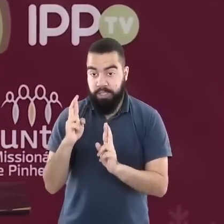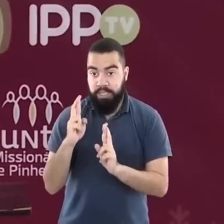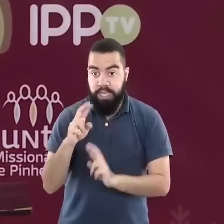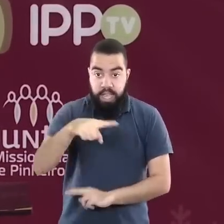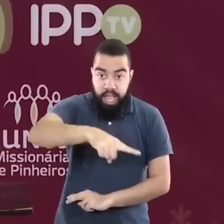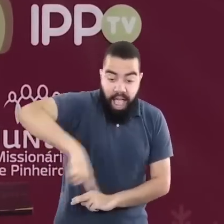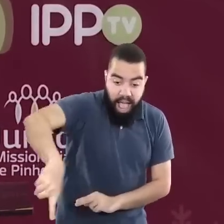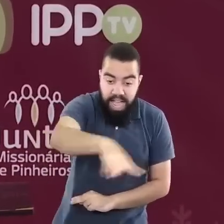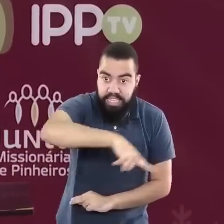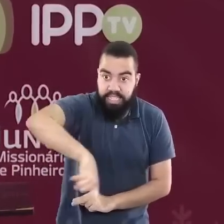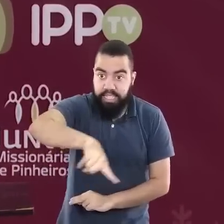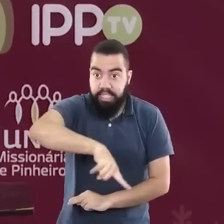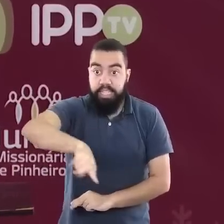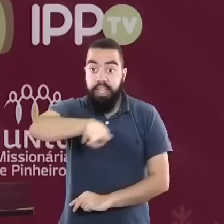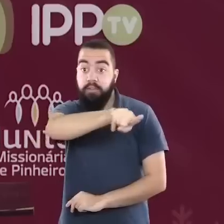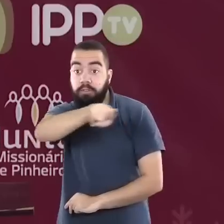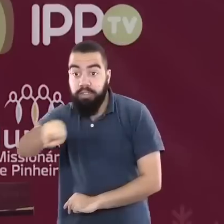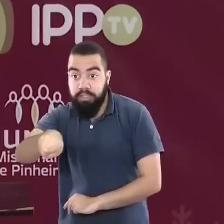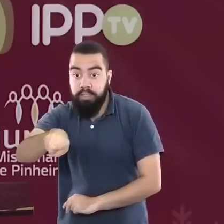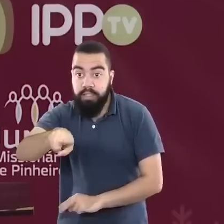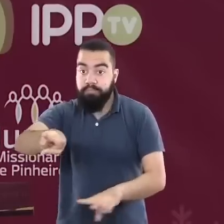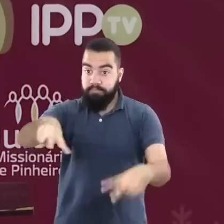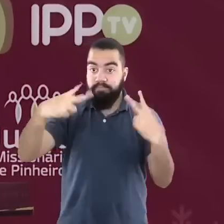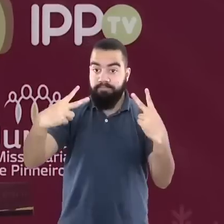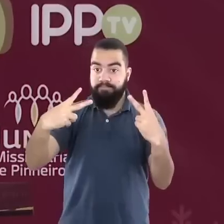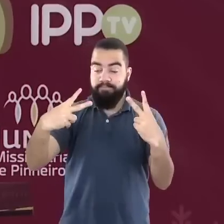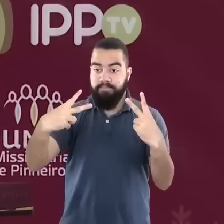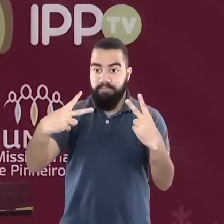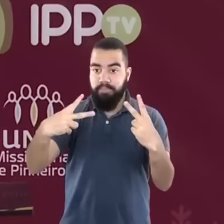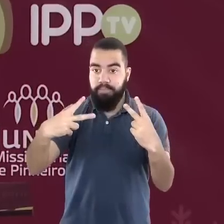não haja ninguém parecido com Herodes